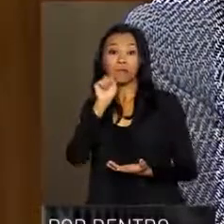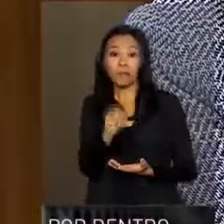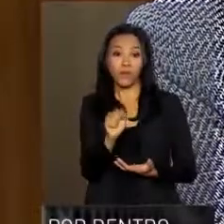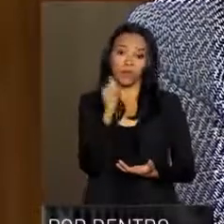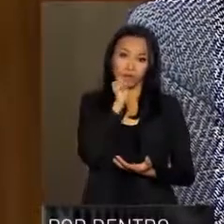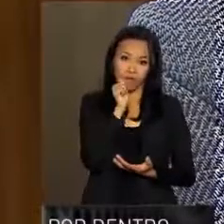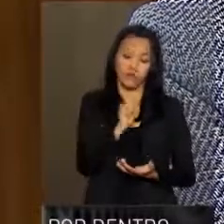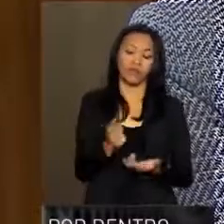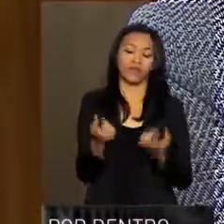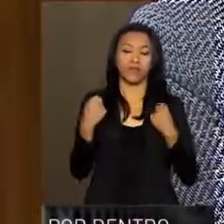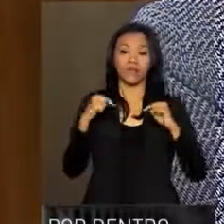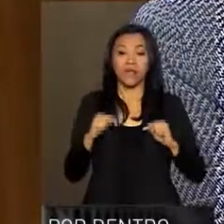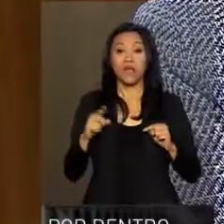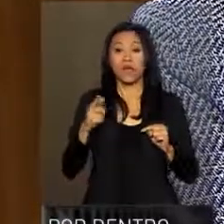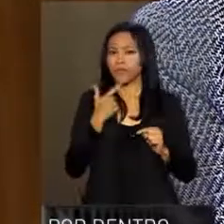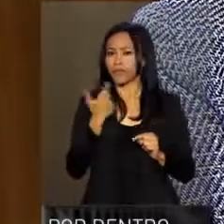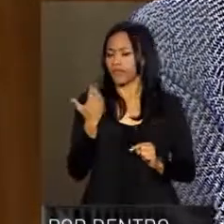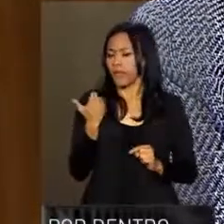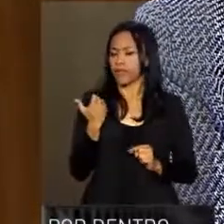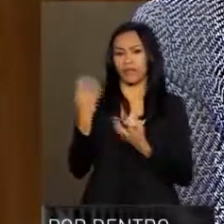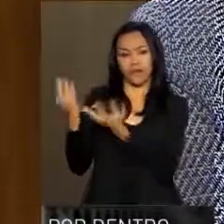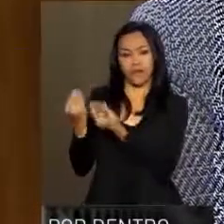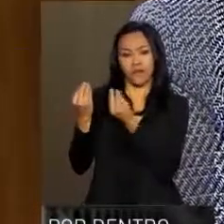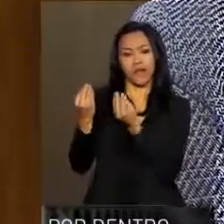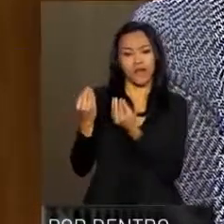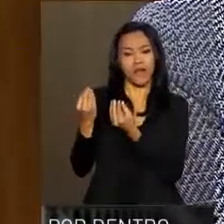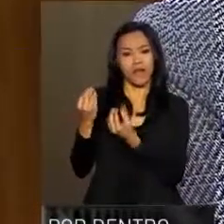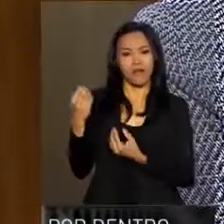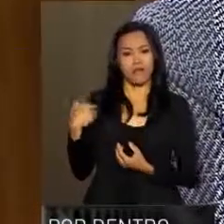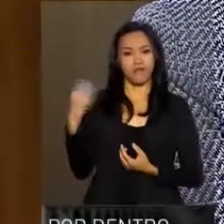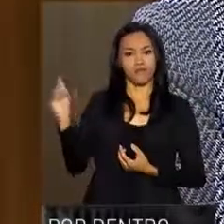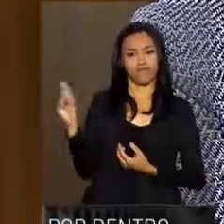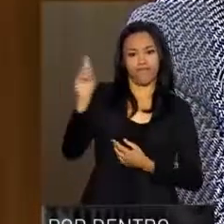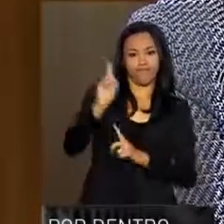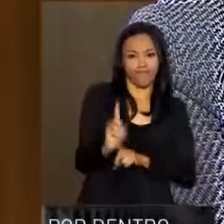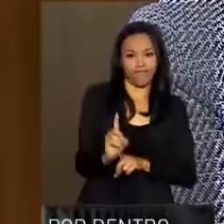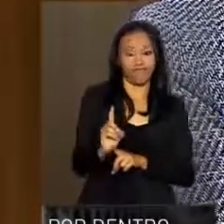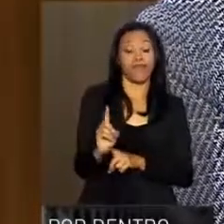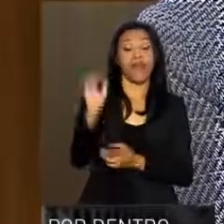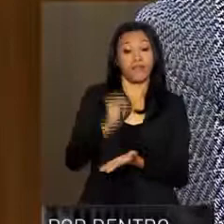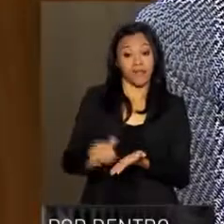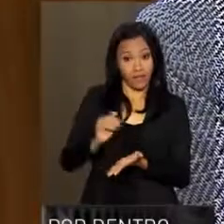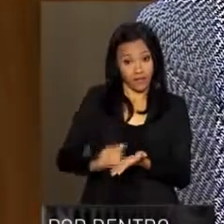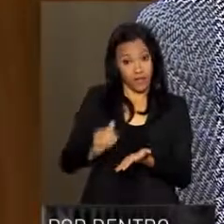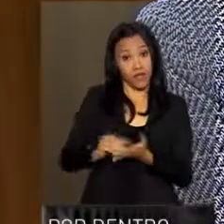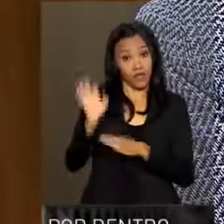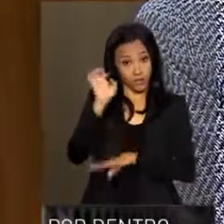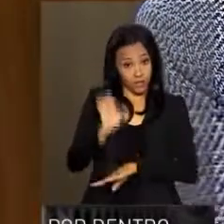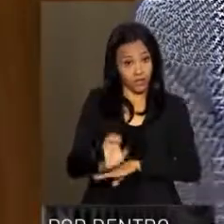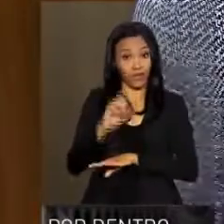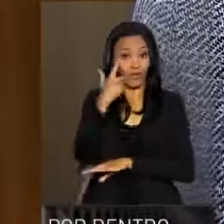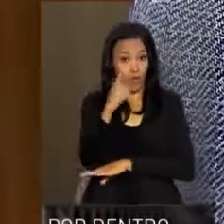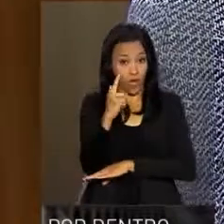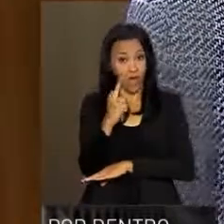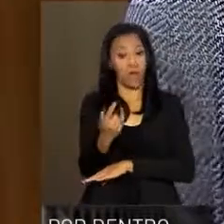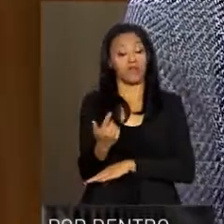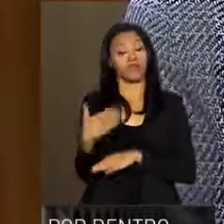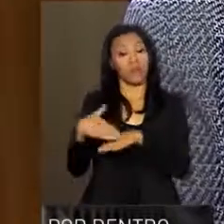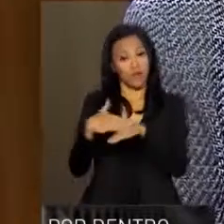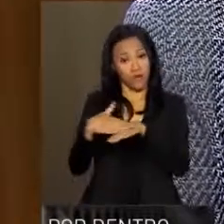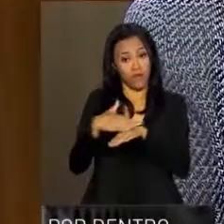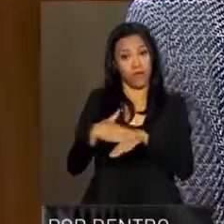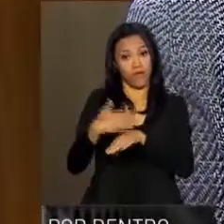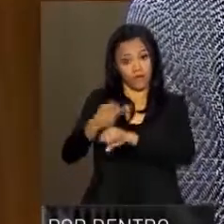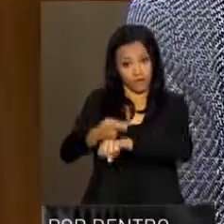inclusive recentemente recebemos a secretária estadual é de goiás que esteve conosco lá nós temos uma ação